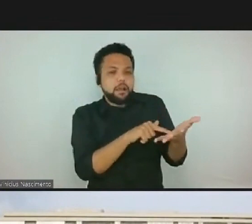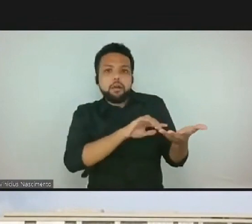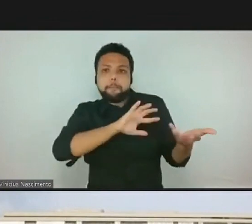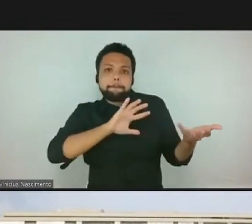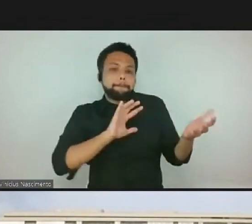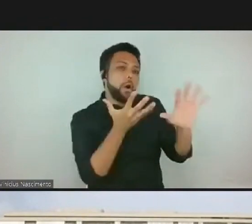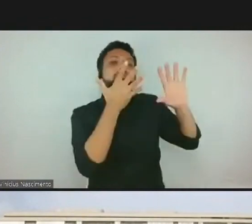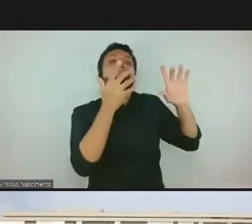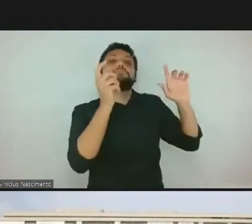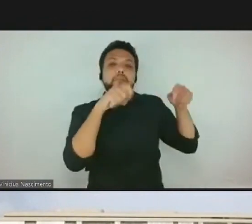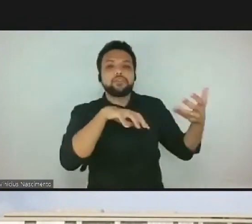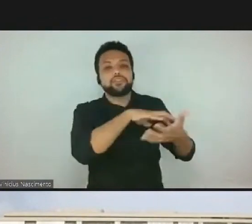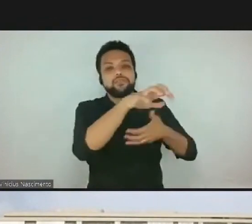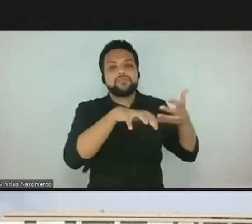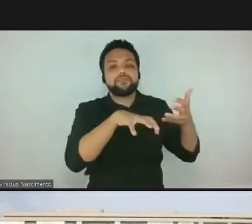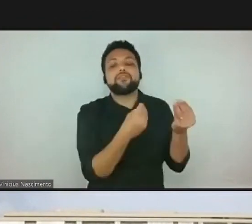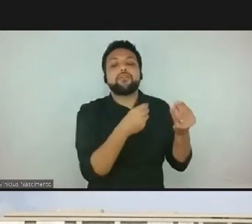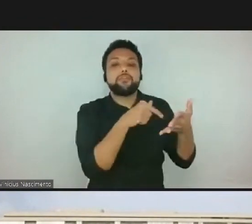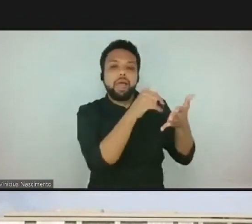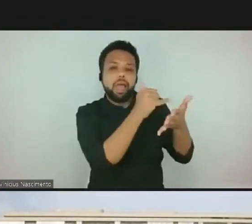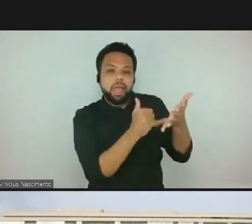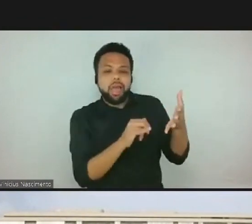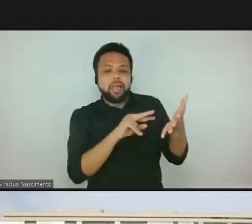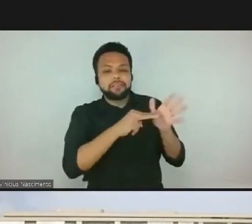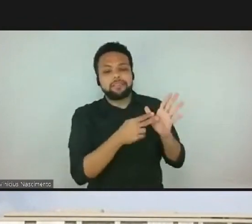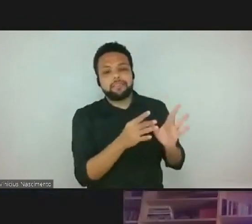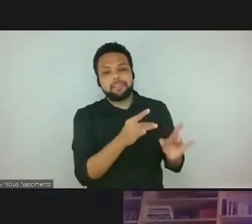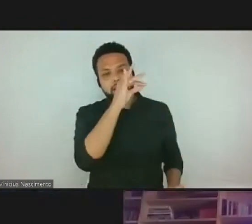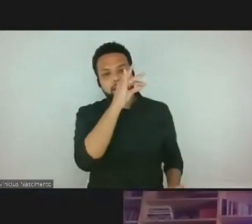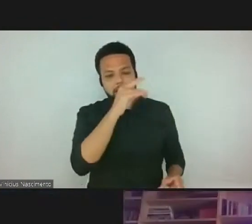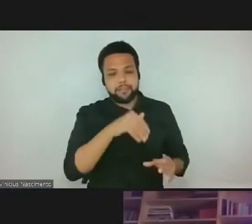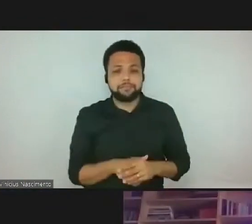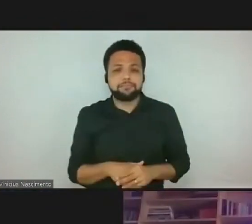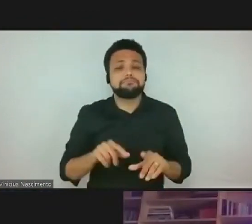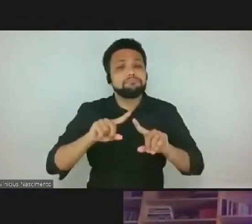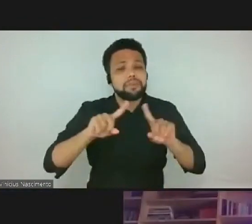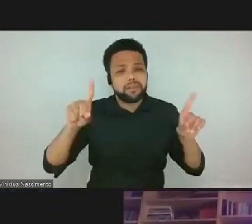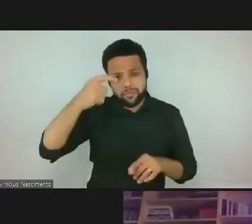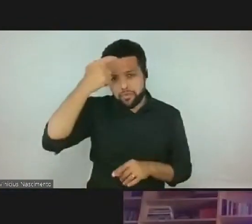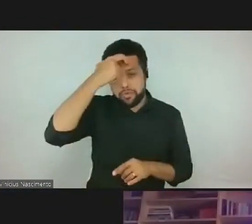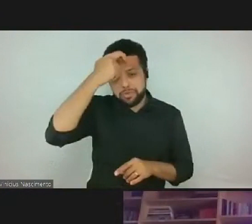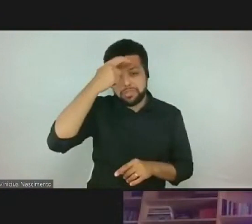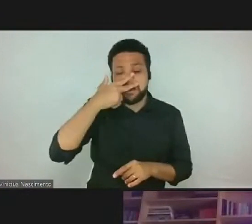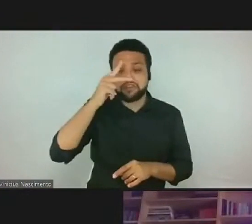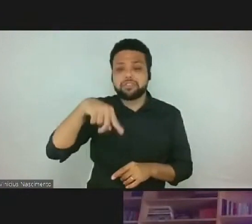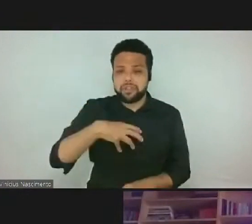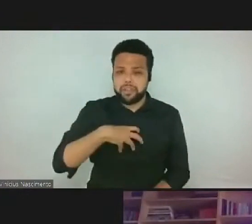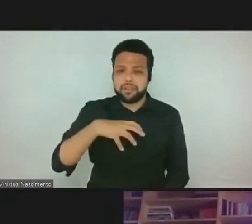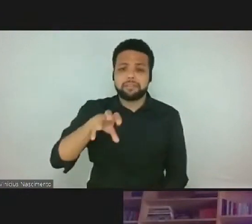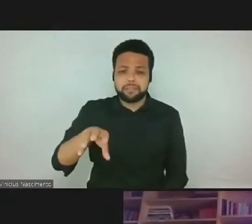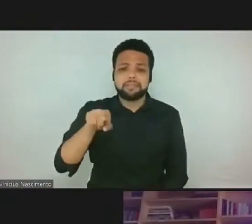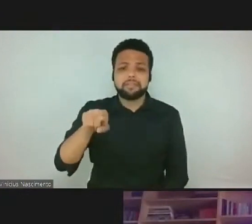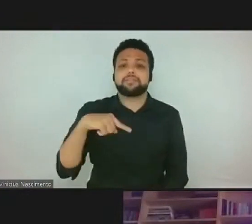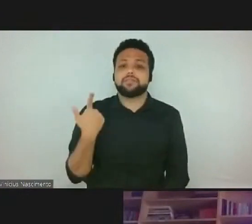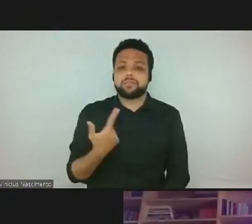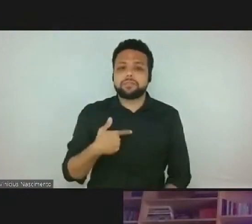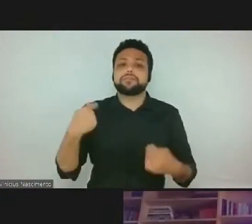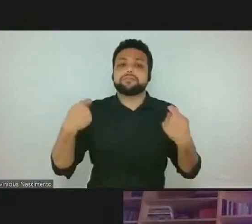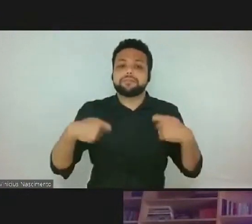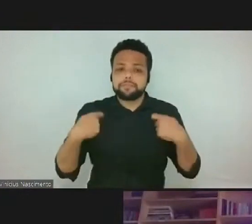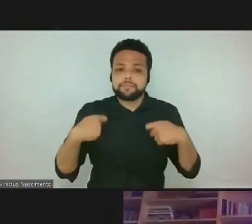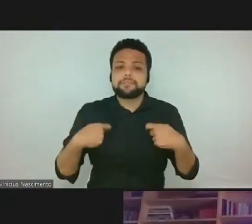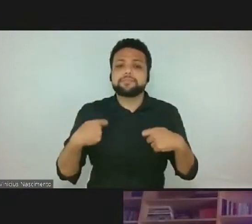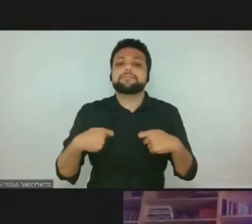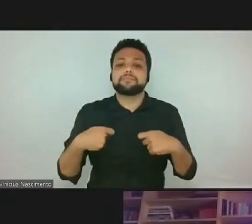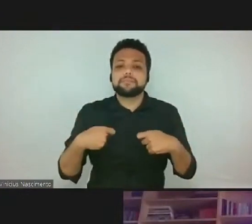detalhes. E, talvez, do ponto de vista consciente, é isso. Eu acho que a gente tem que ir em